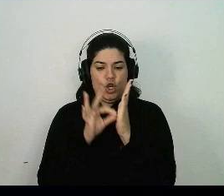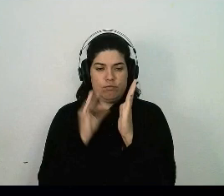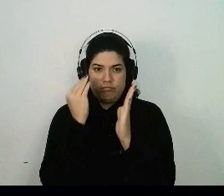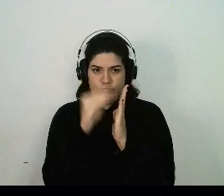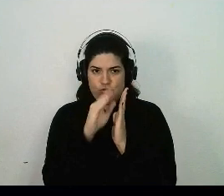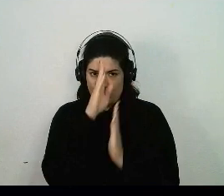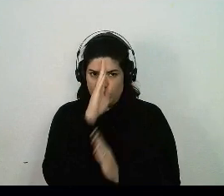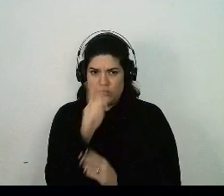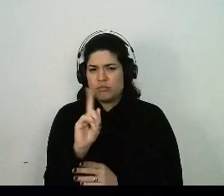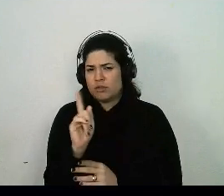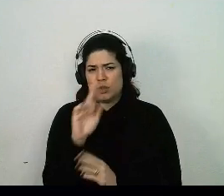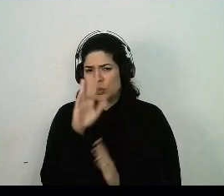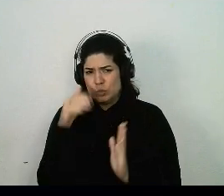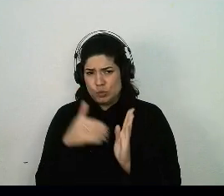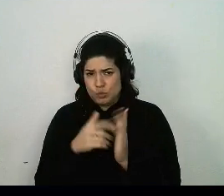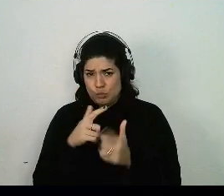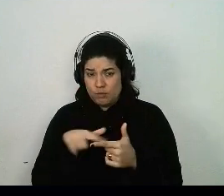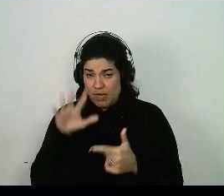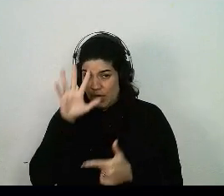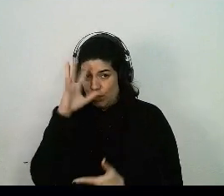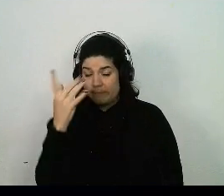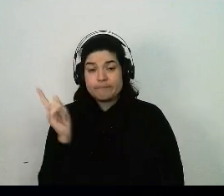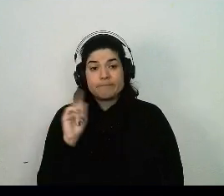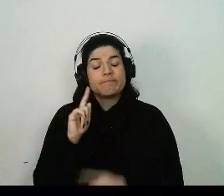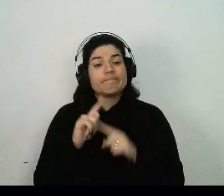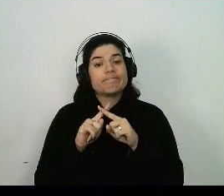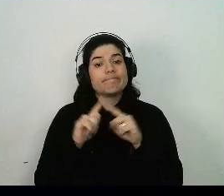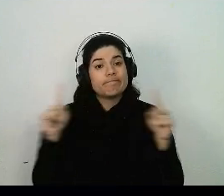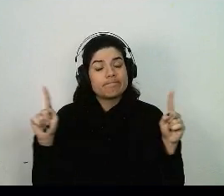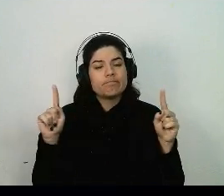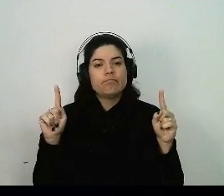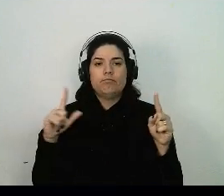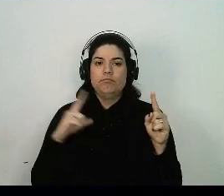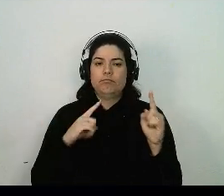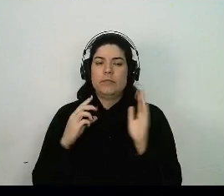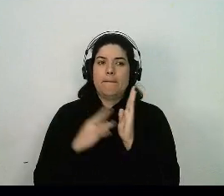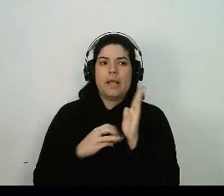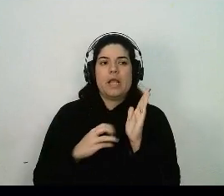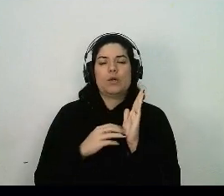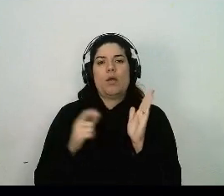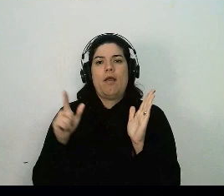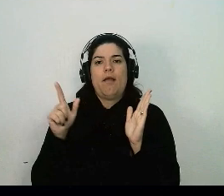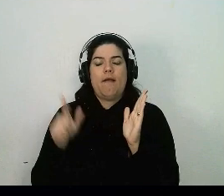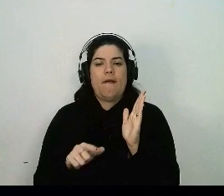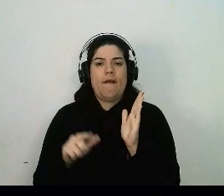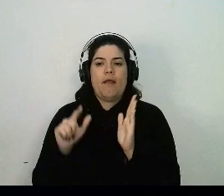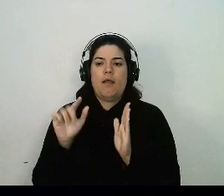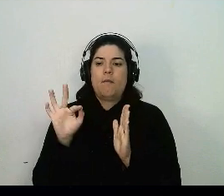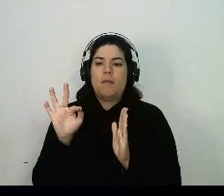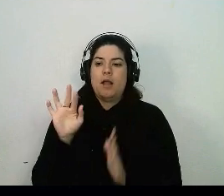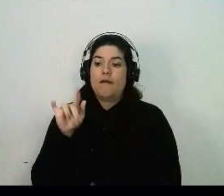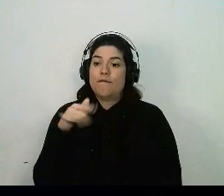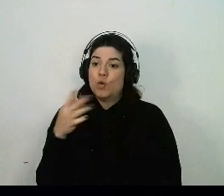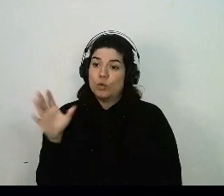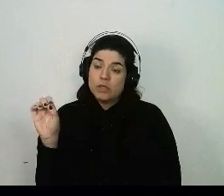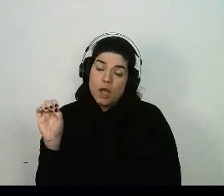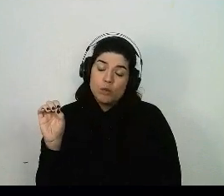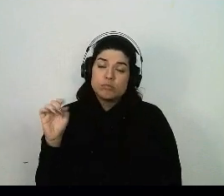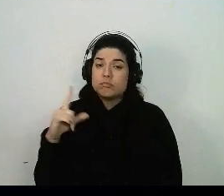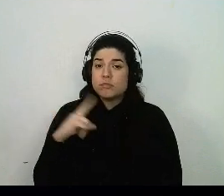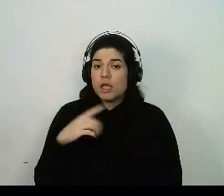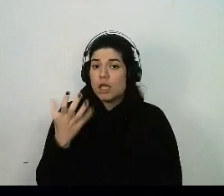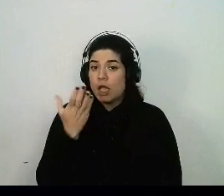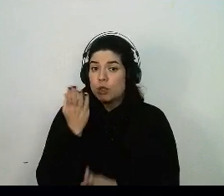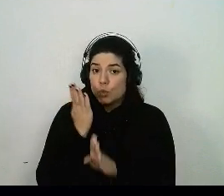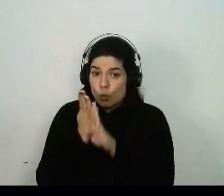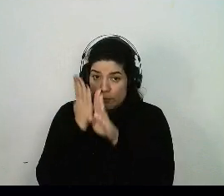resolver todos os nossos problemas. Mas num método, numa função, em alguma coisa que a gente quer descobrir, vale muito a pena.